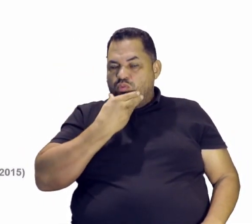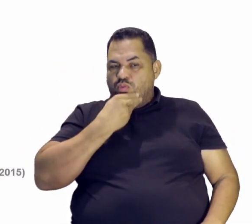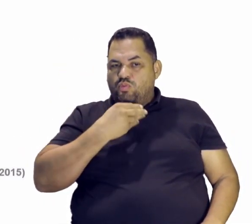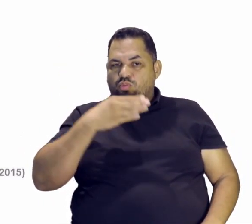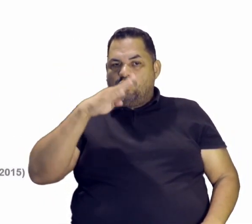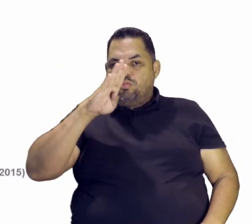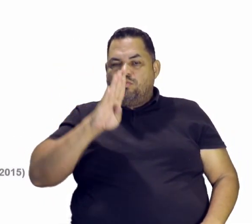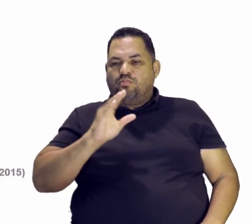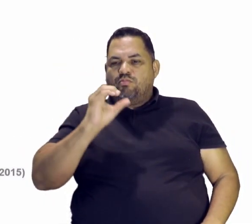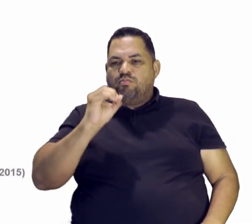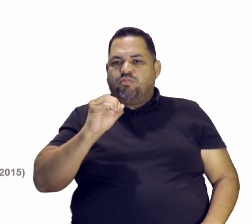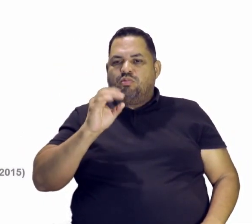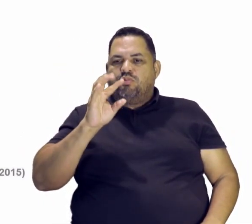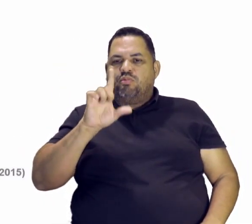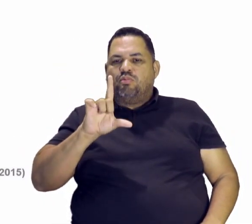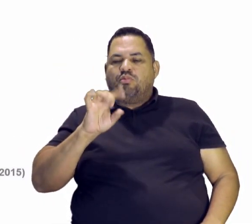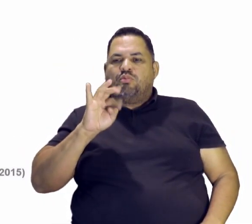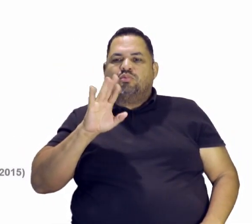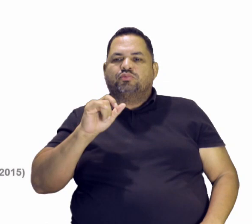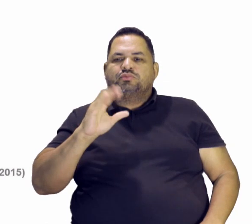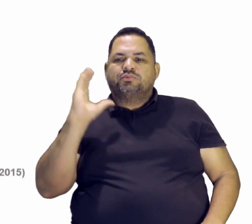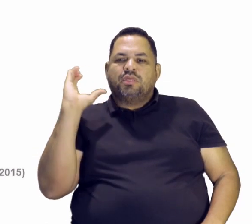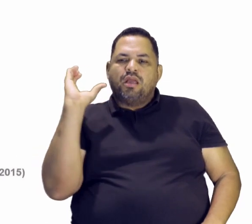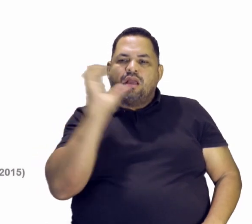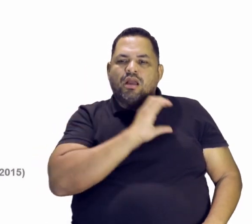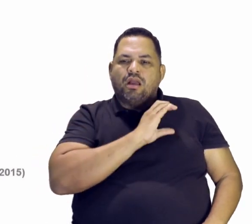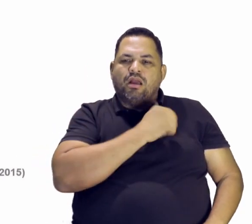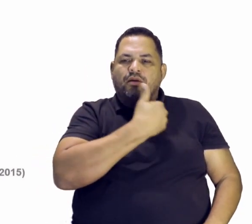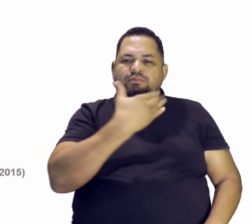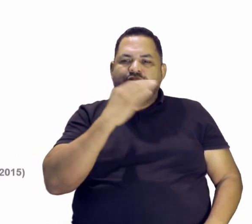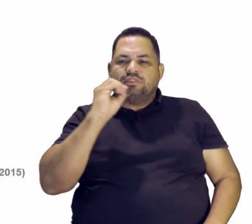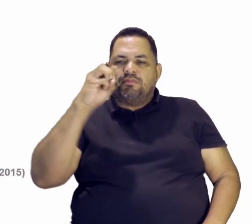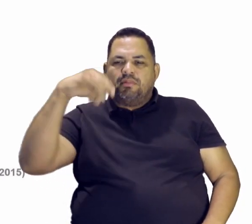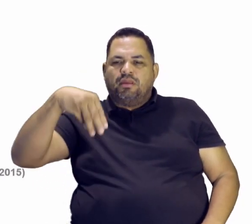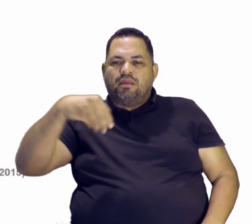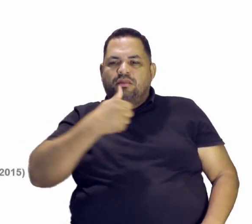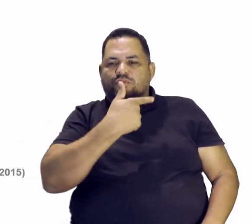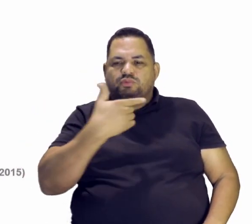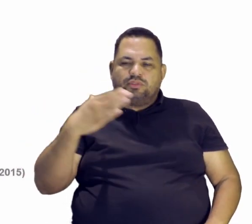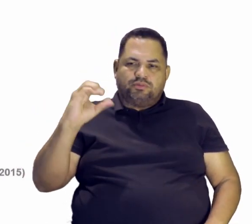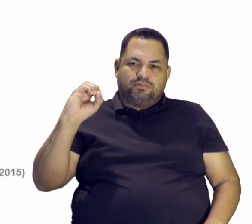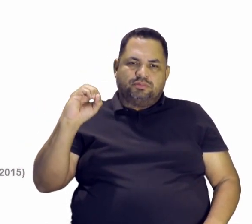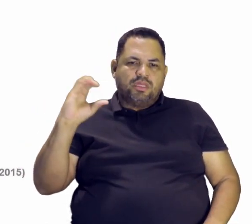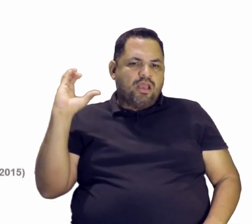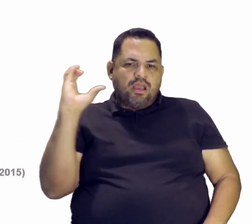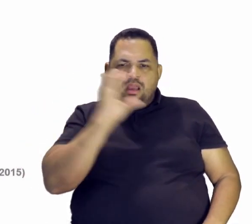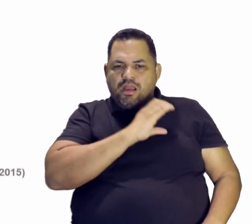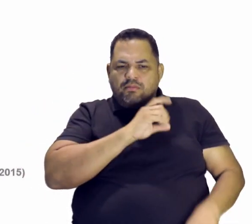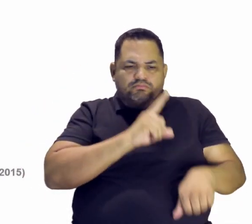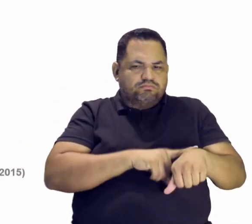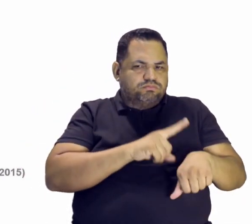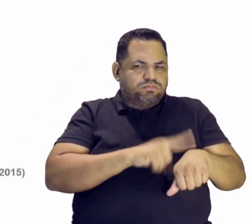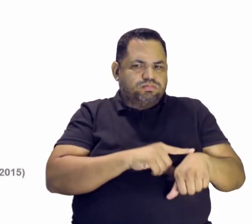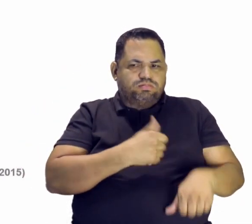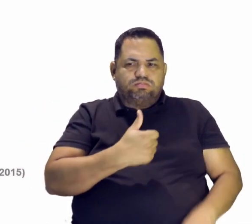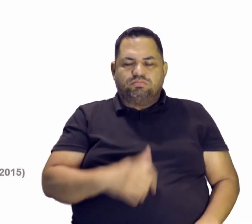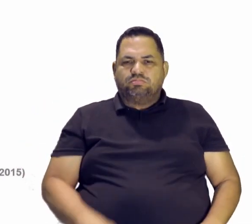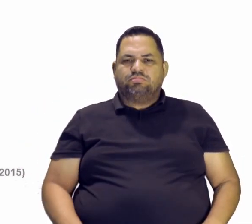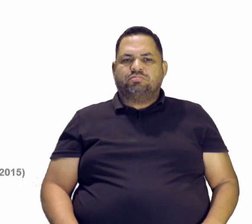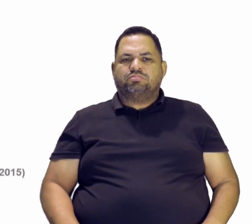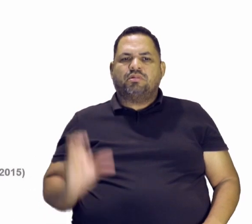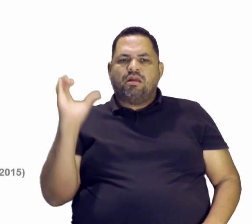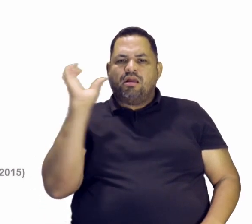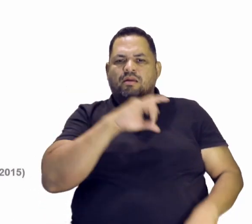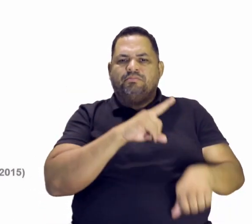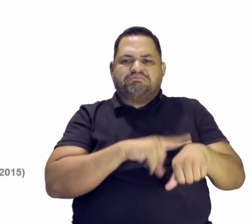só que essa corrida ela é mais curta. É 100 metros, é 200 metros, é algo mais explosivo, imediato. Lembra que a gente falou na outra aula